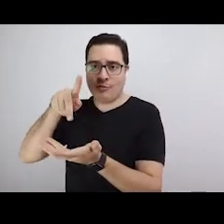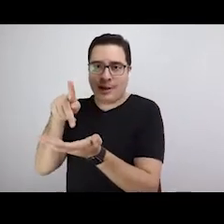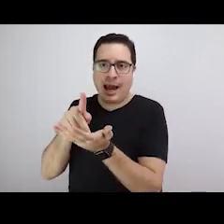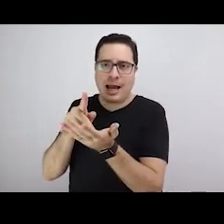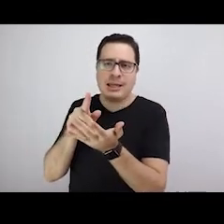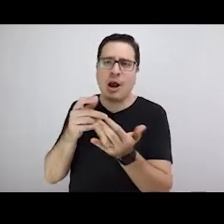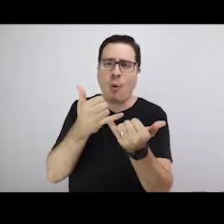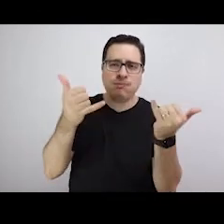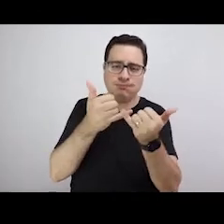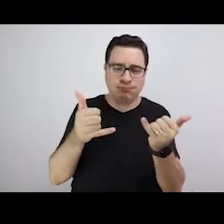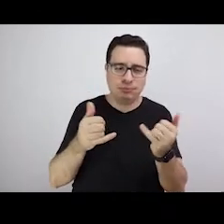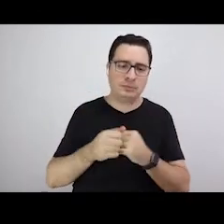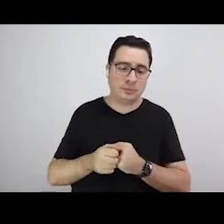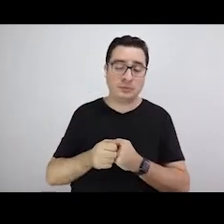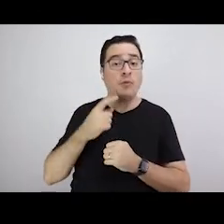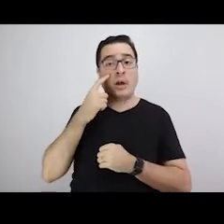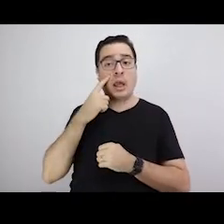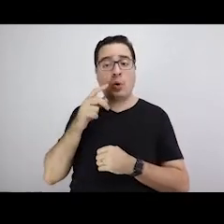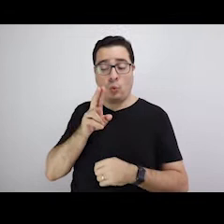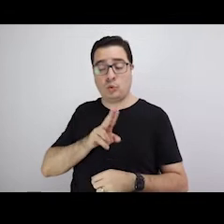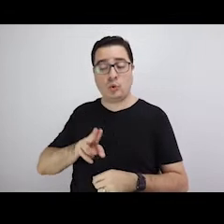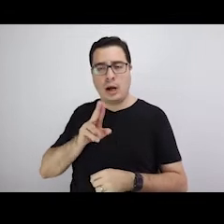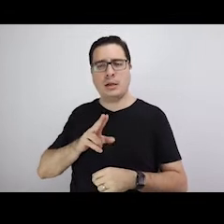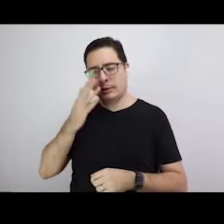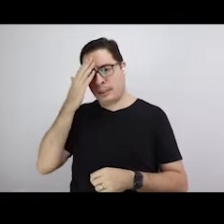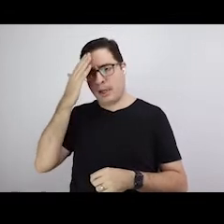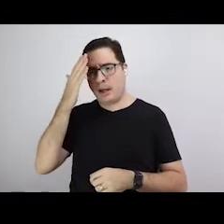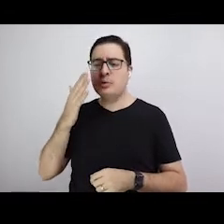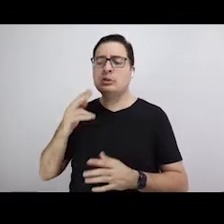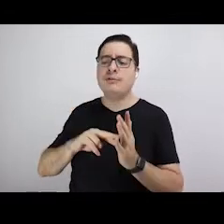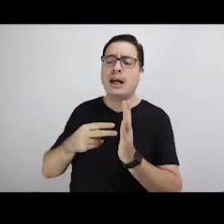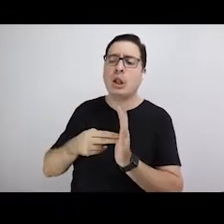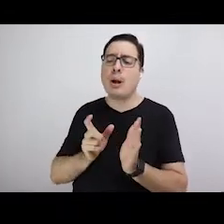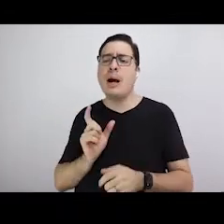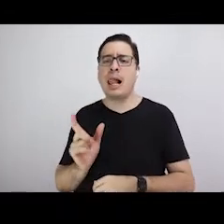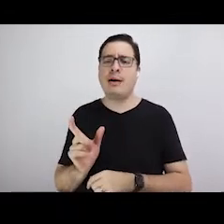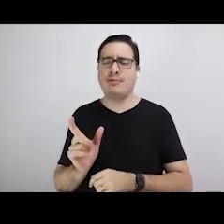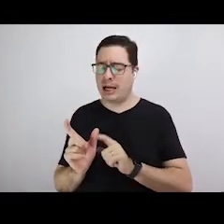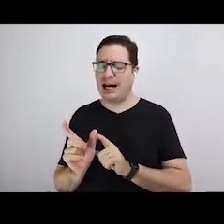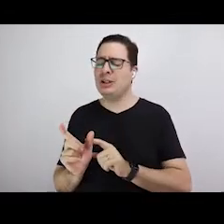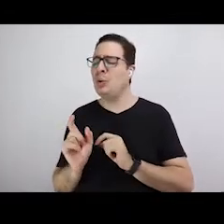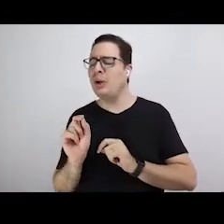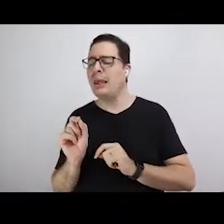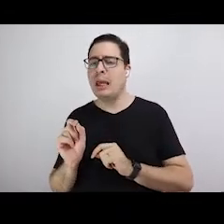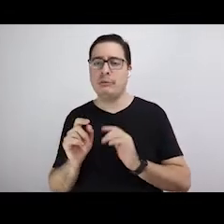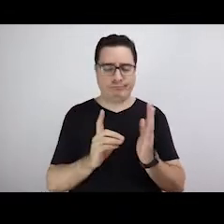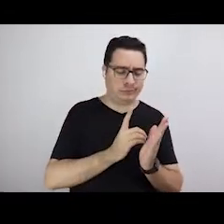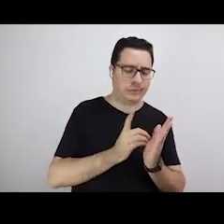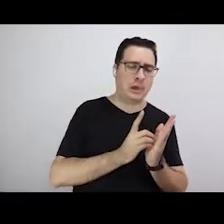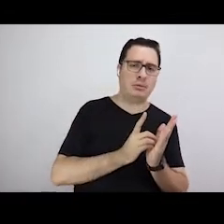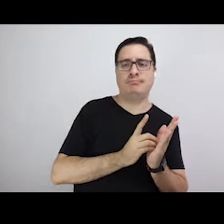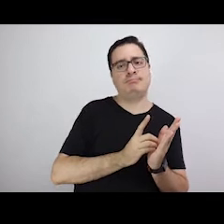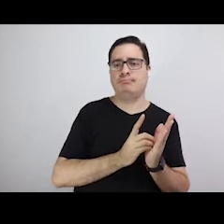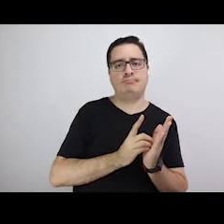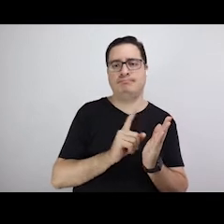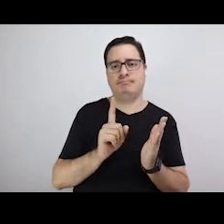é certificar-se de que os usuários sejam capazes de entender o significado de uma palavra sem precisar procurar a definição em um dicionário.